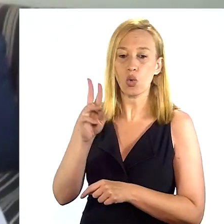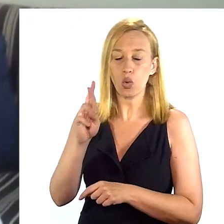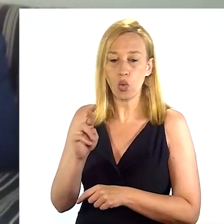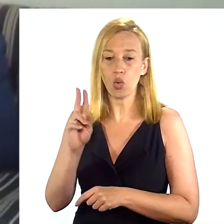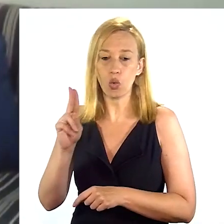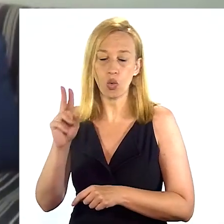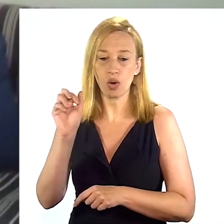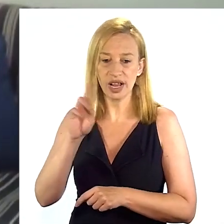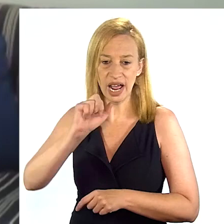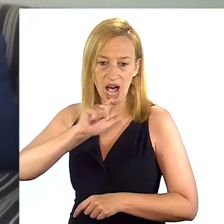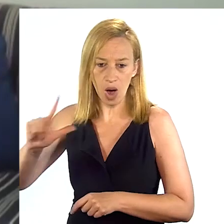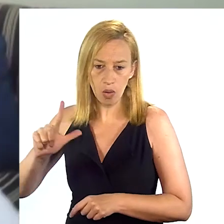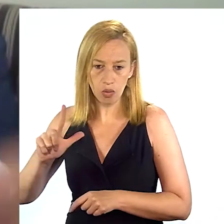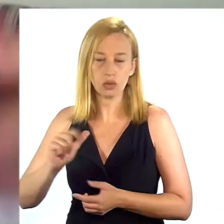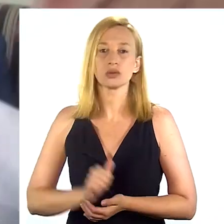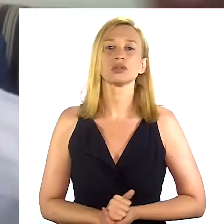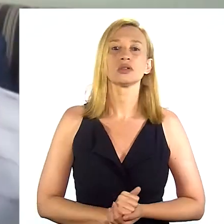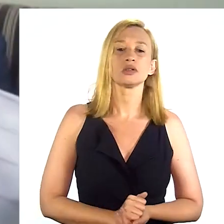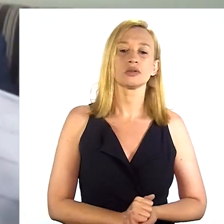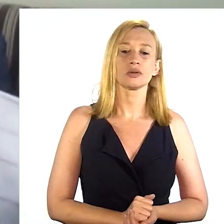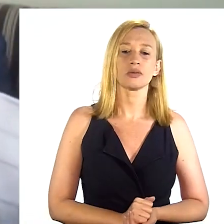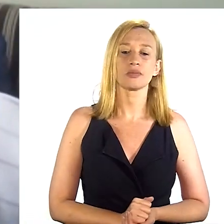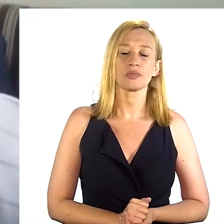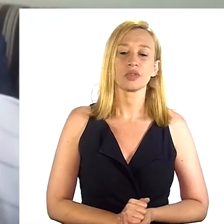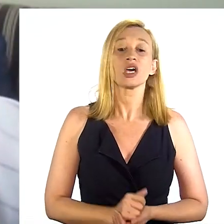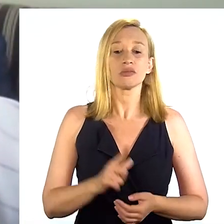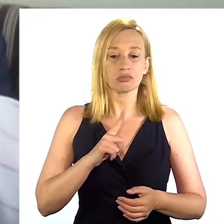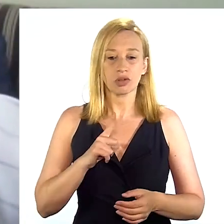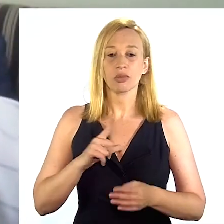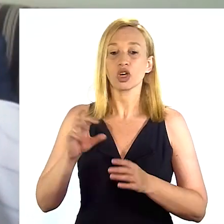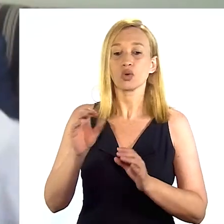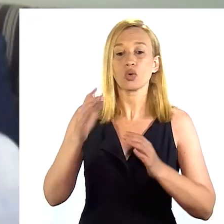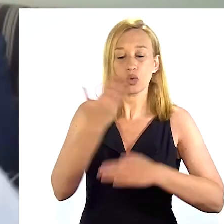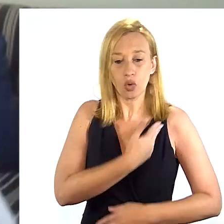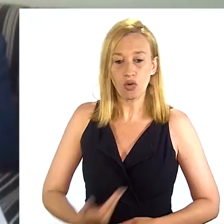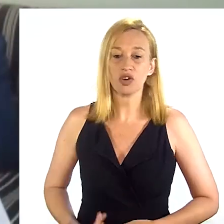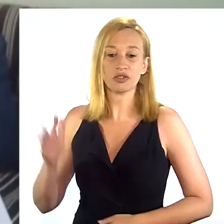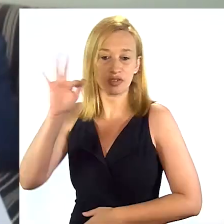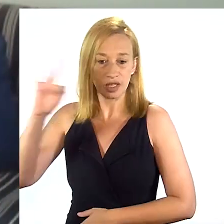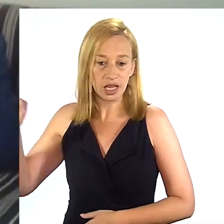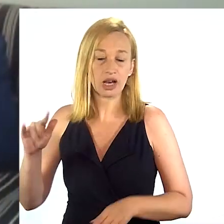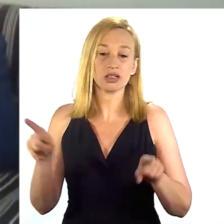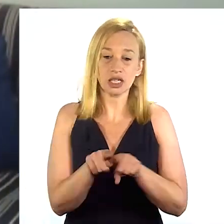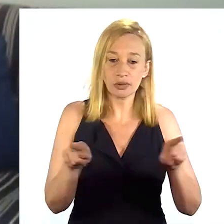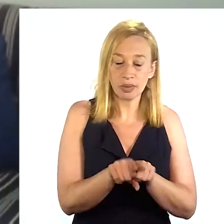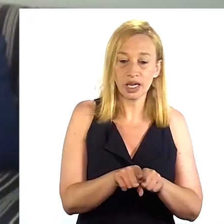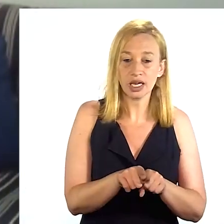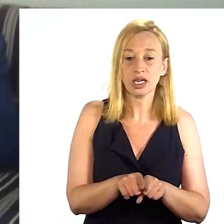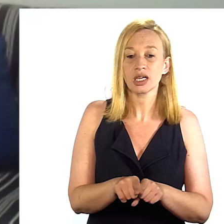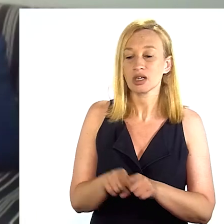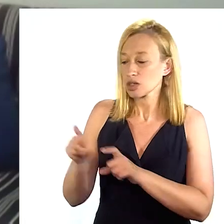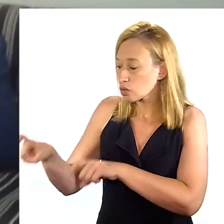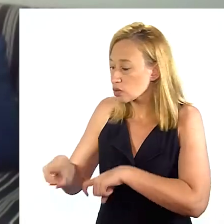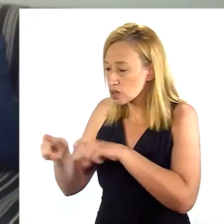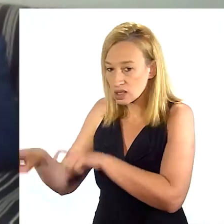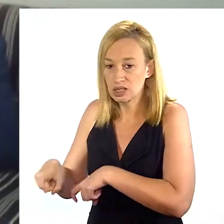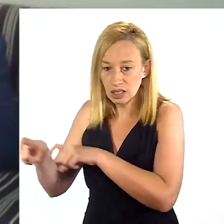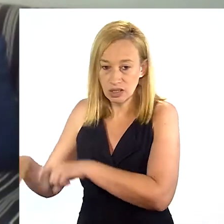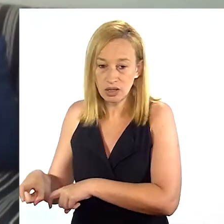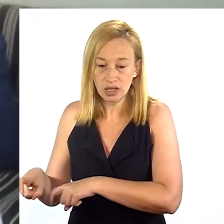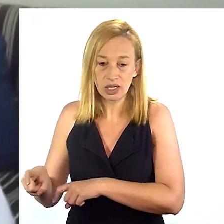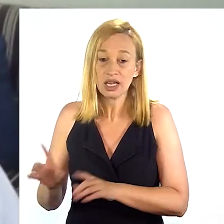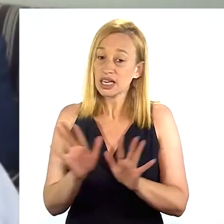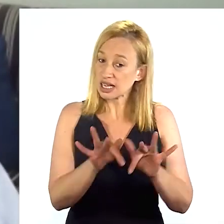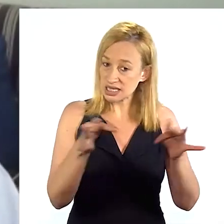que a concessão é como essas que a gente vê no governo federal, e tem concessões mais no interior da chamada